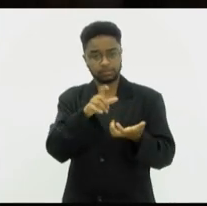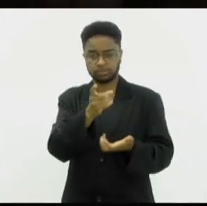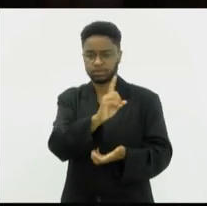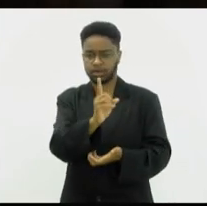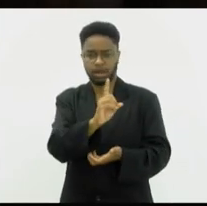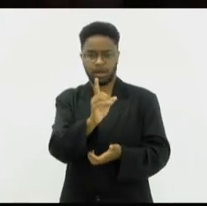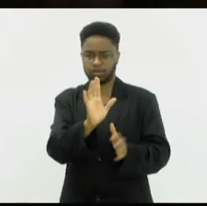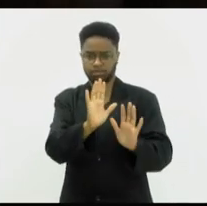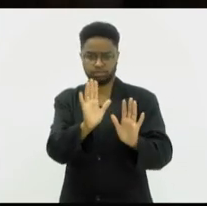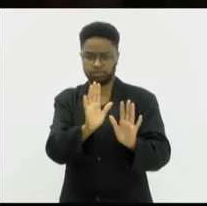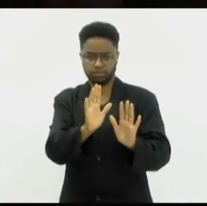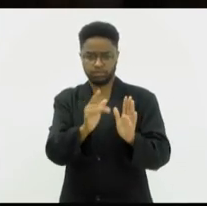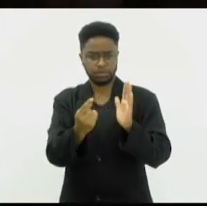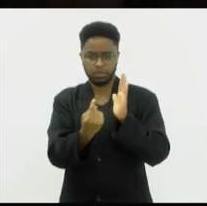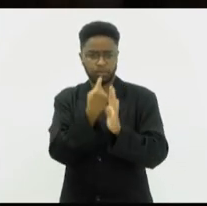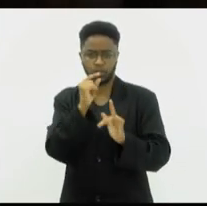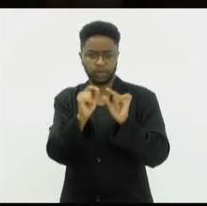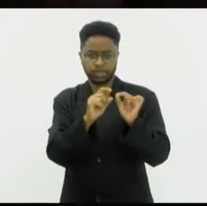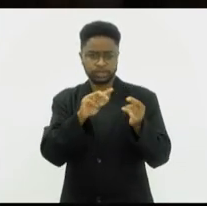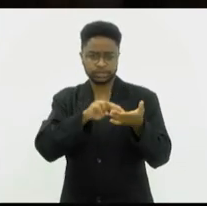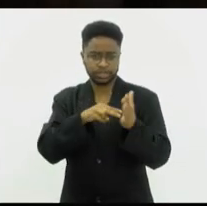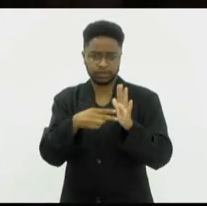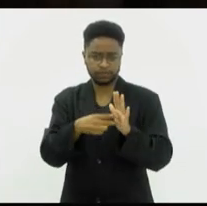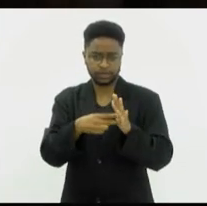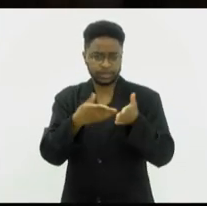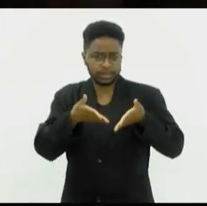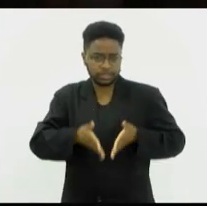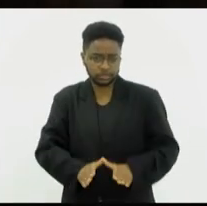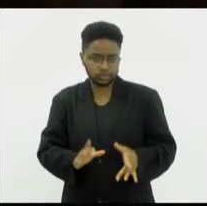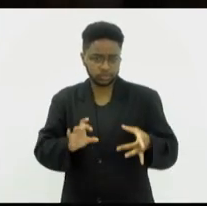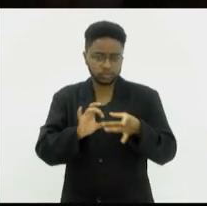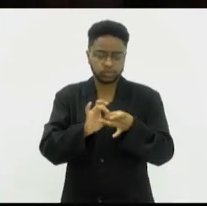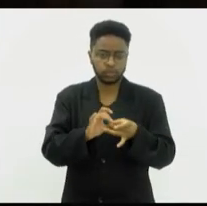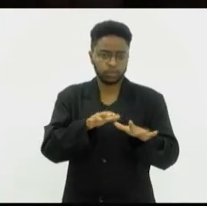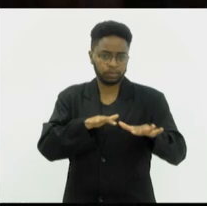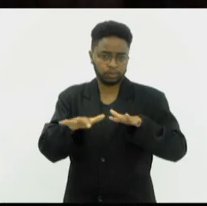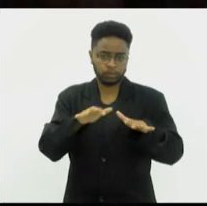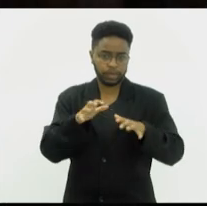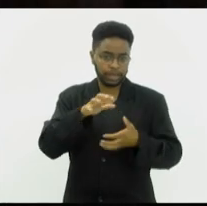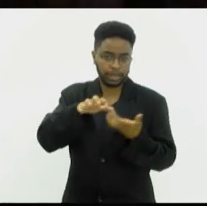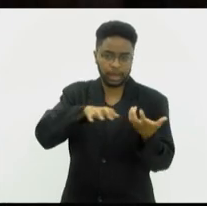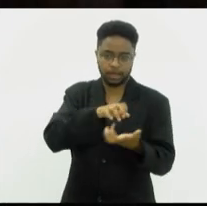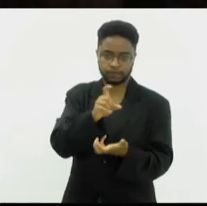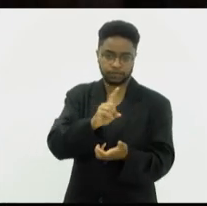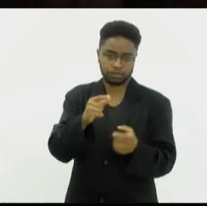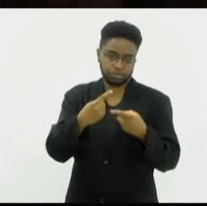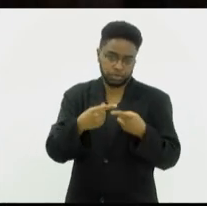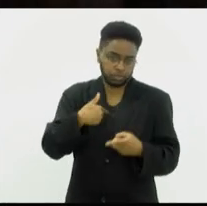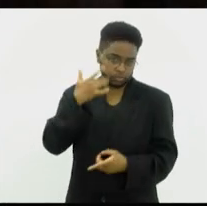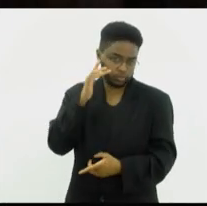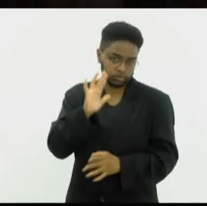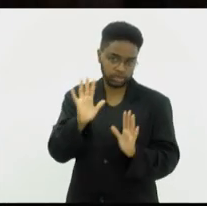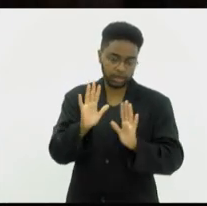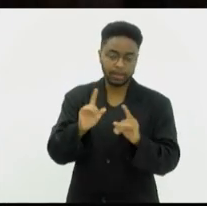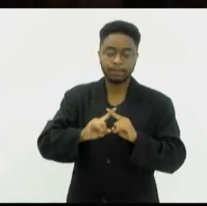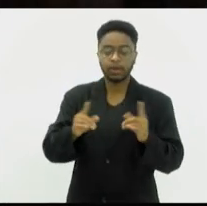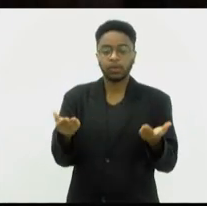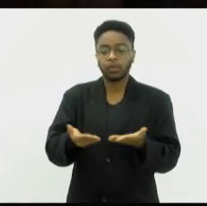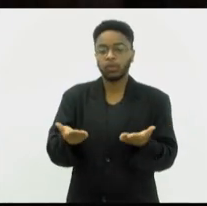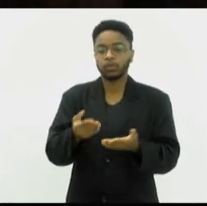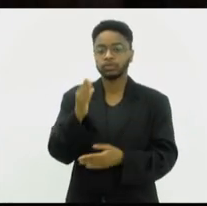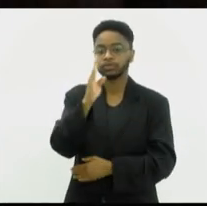me pergunte o que é nascer no movimento grevista, não sei. Mas o Brasil hoje